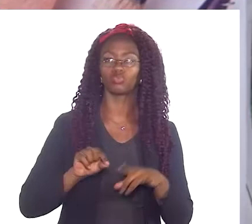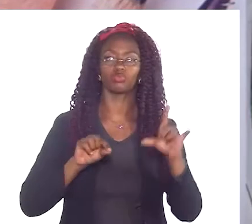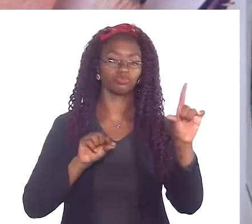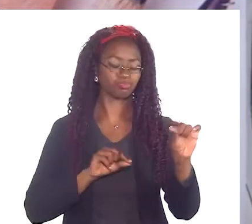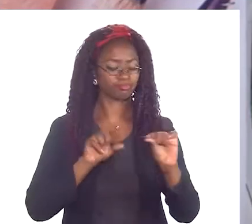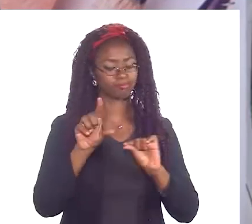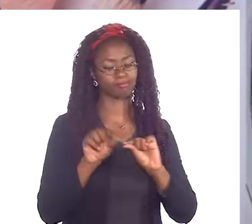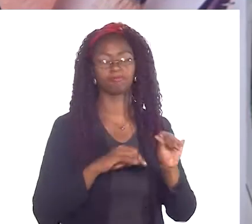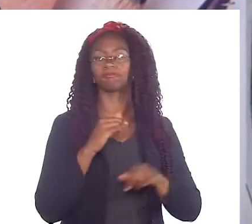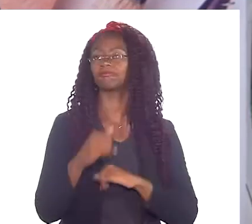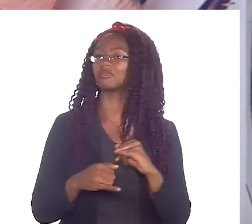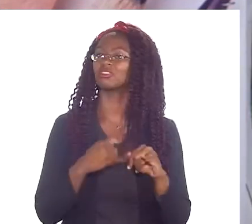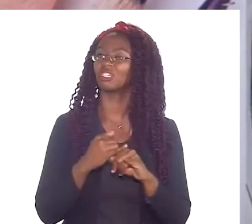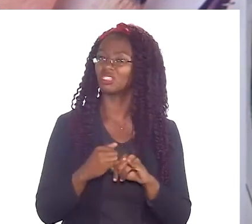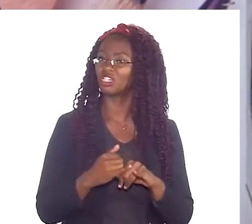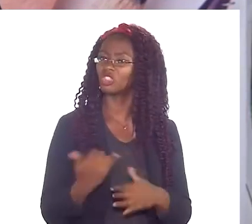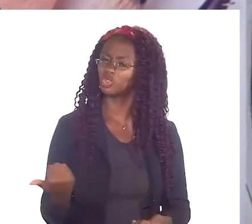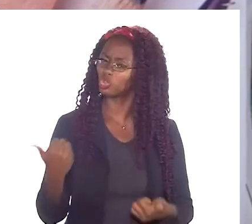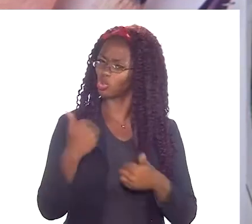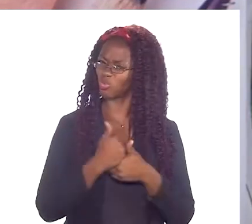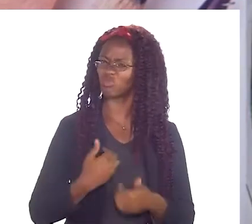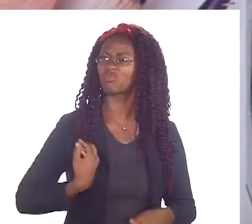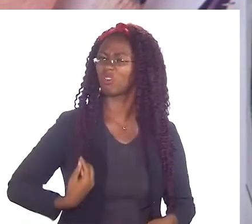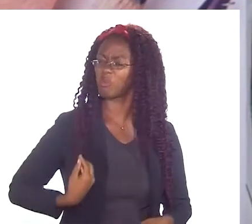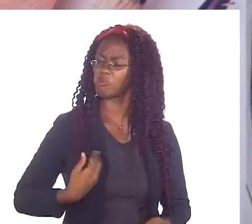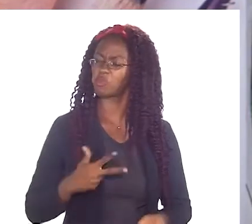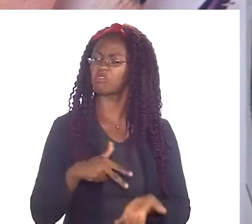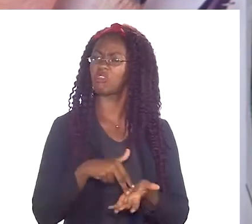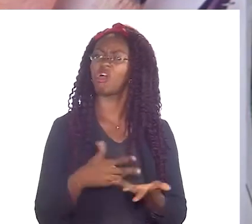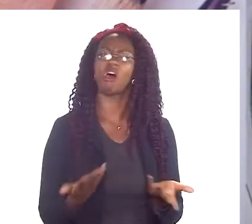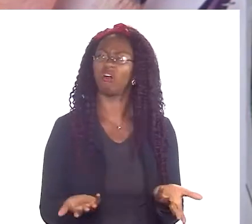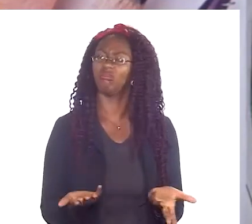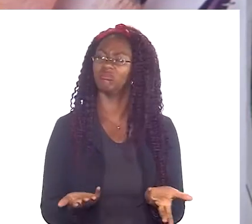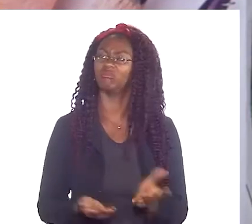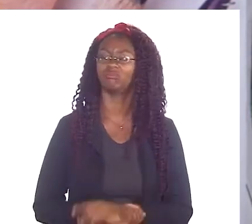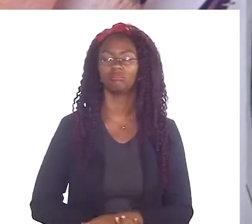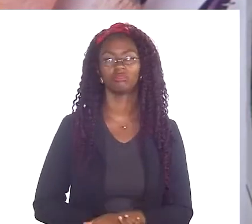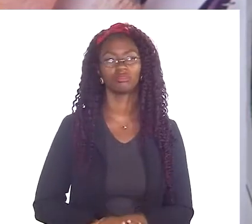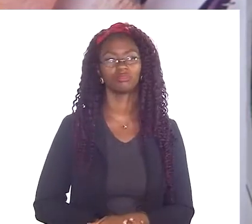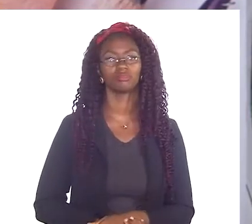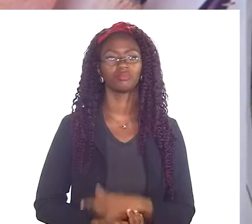A seleção online, ela substitui a presencial?